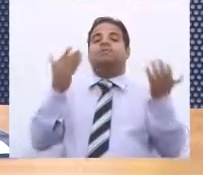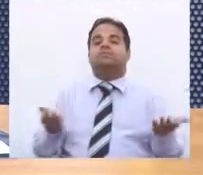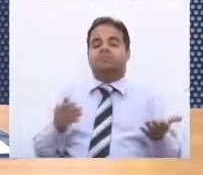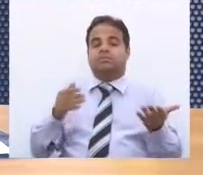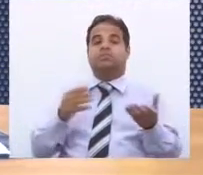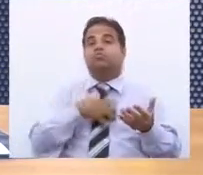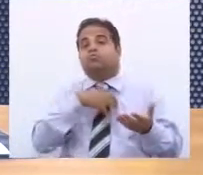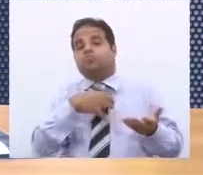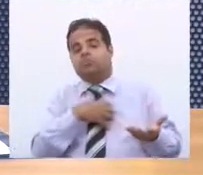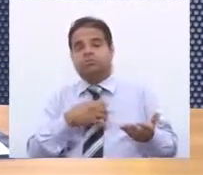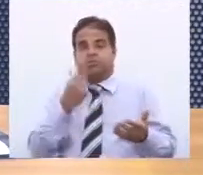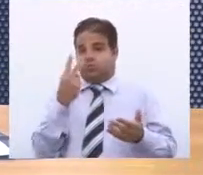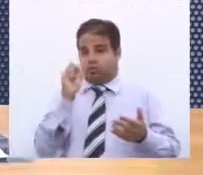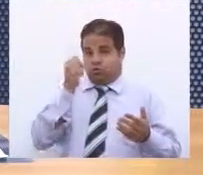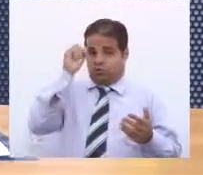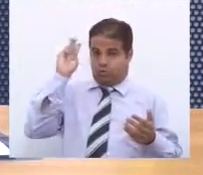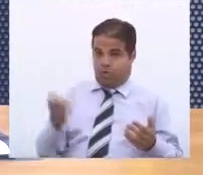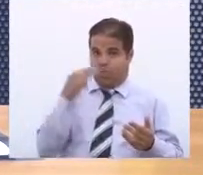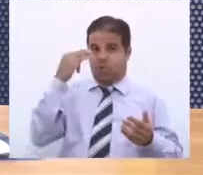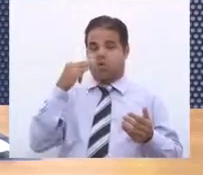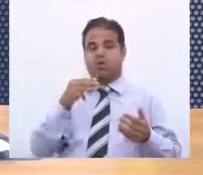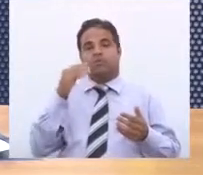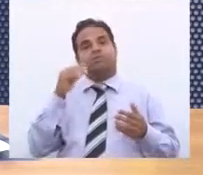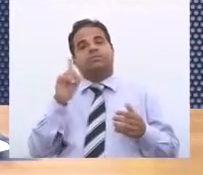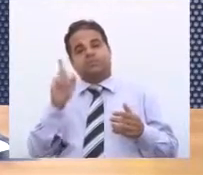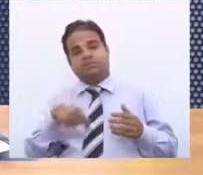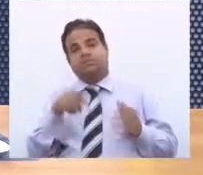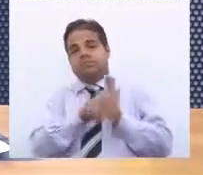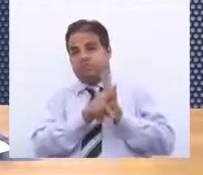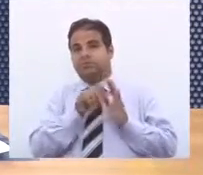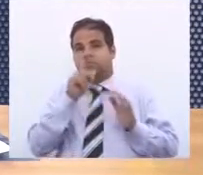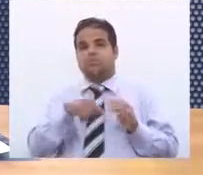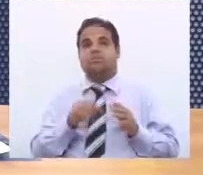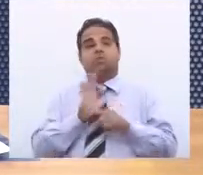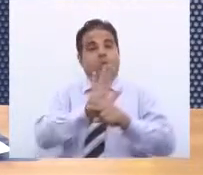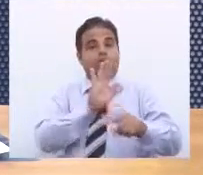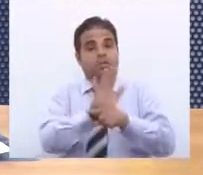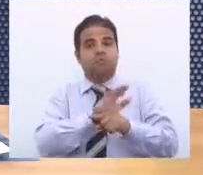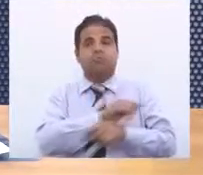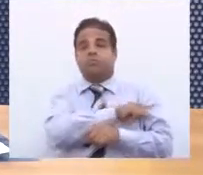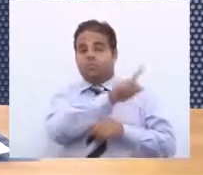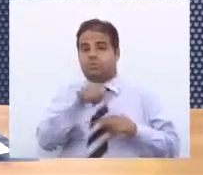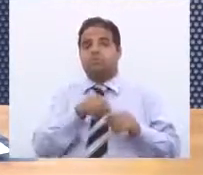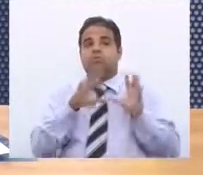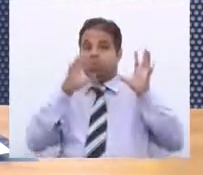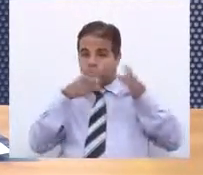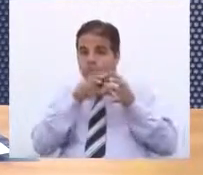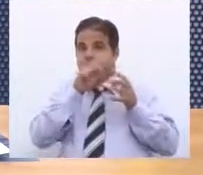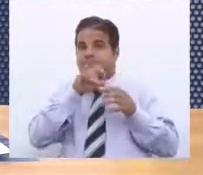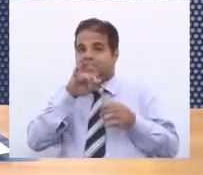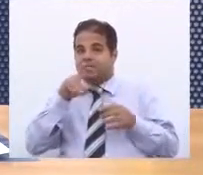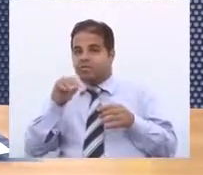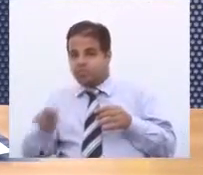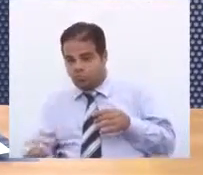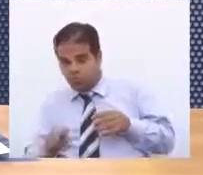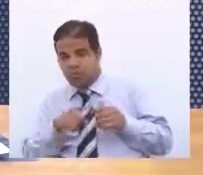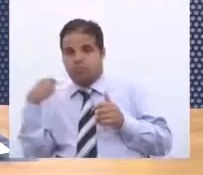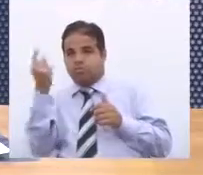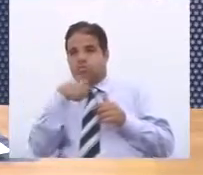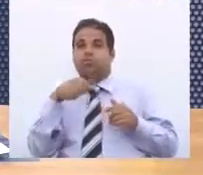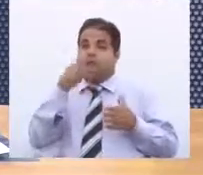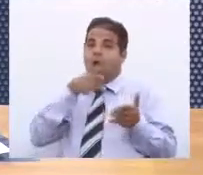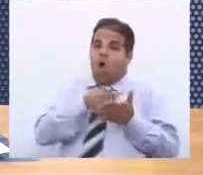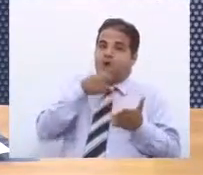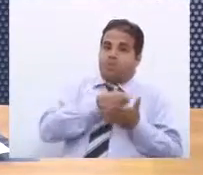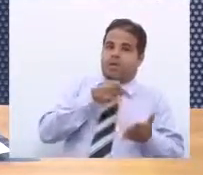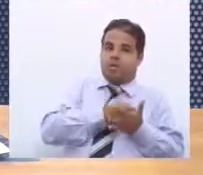fontes? 28 milhões serão contribuições dos servidores, ou contribuição patronal também, que é